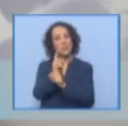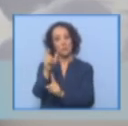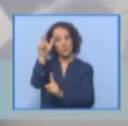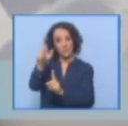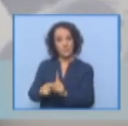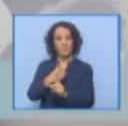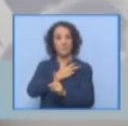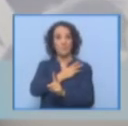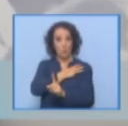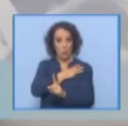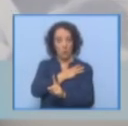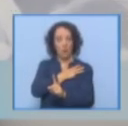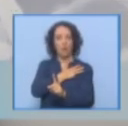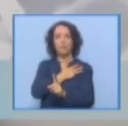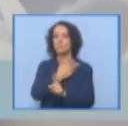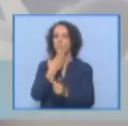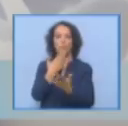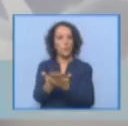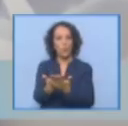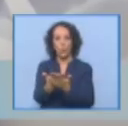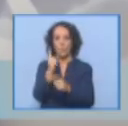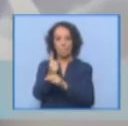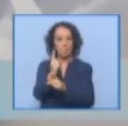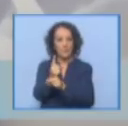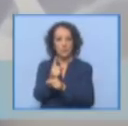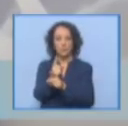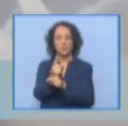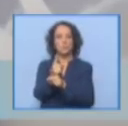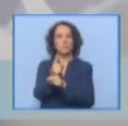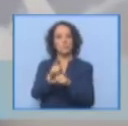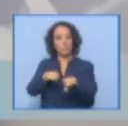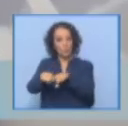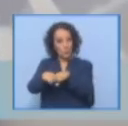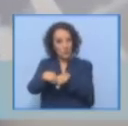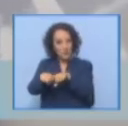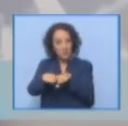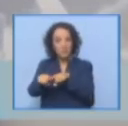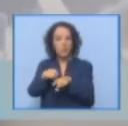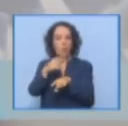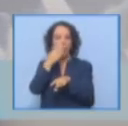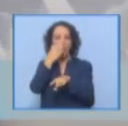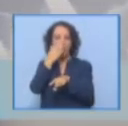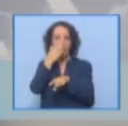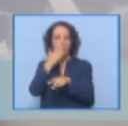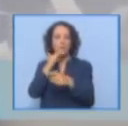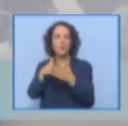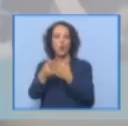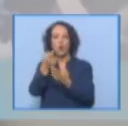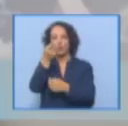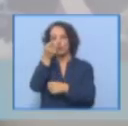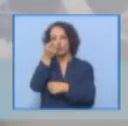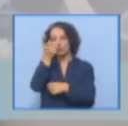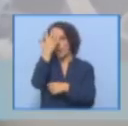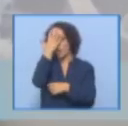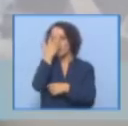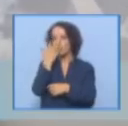Silva que centralizou e, de certa maneira, do ponto de vista político, pode até ter adormecido, de certa maneira, a mobilização do